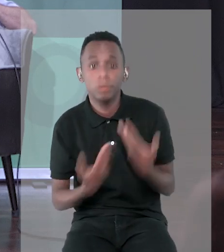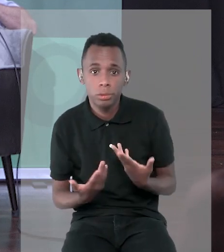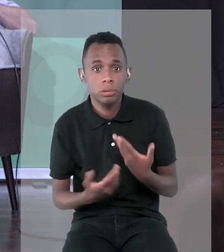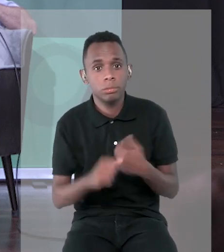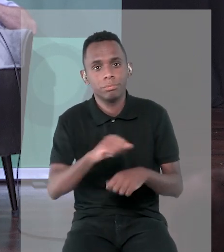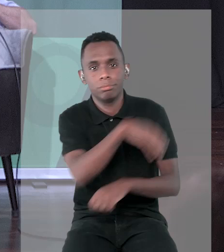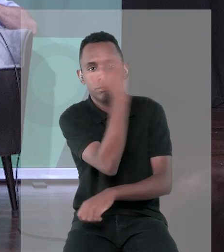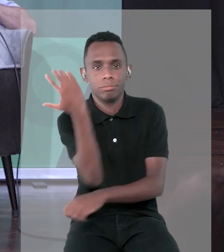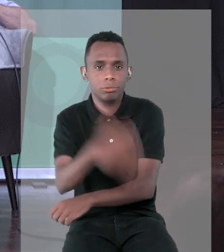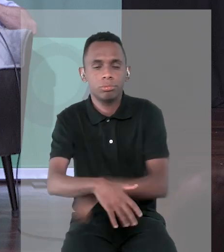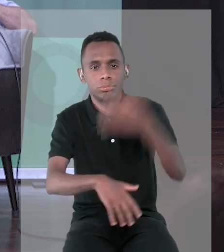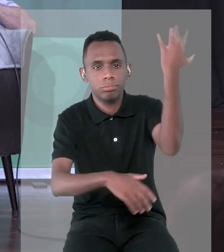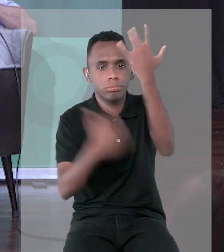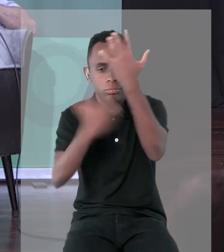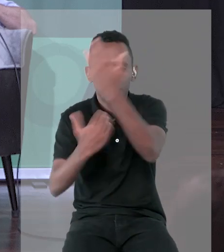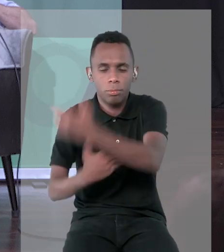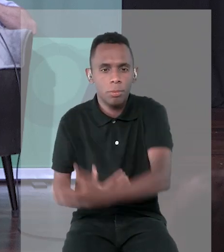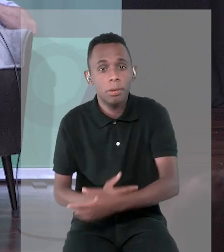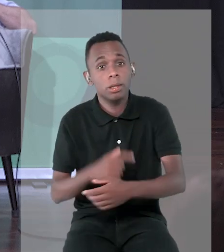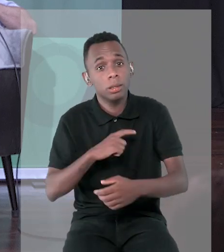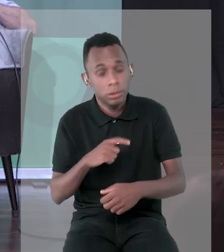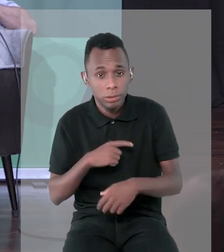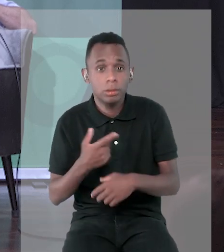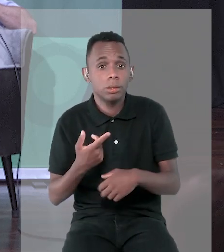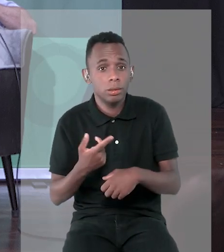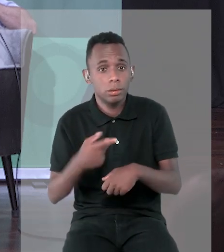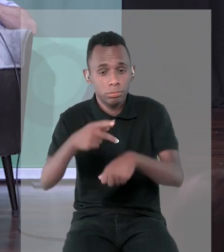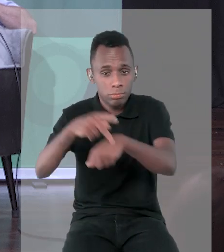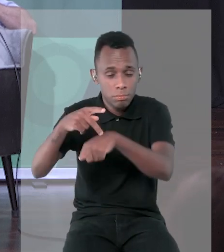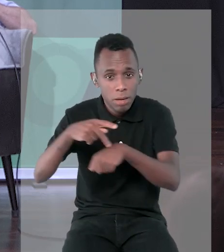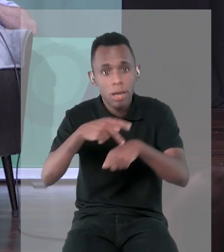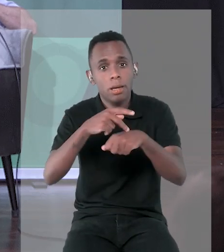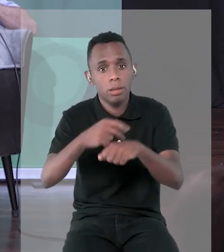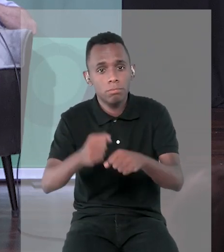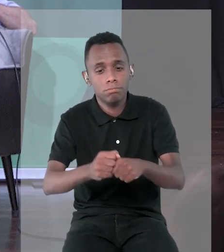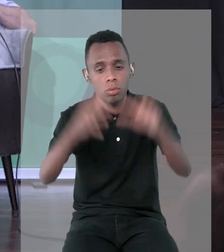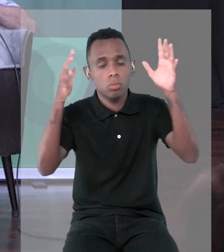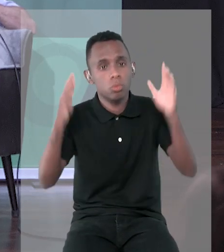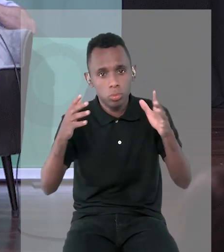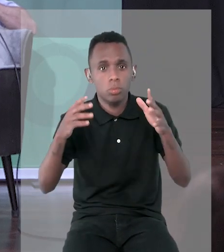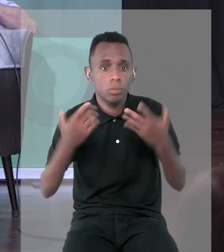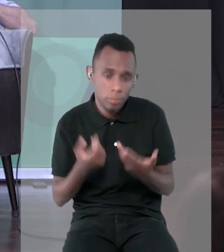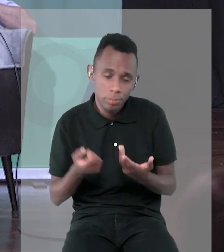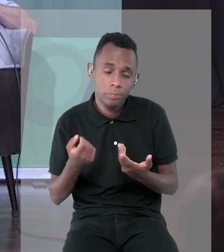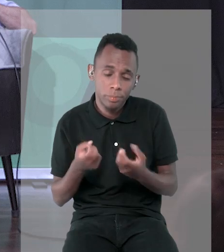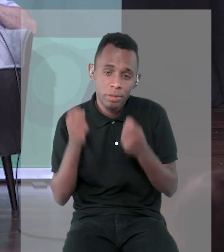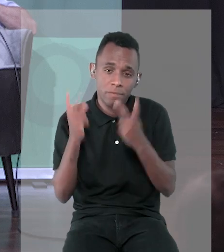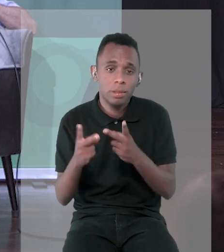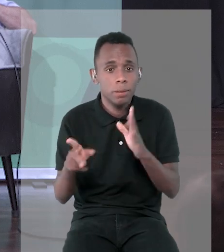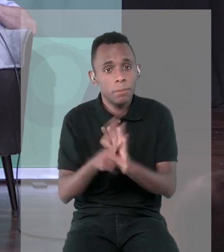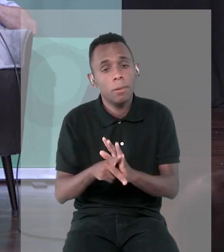cortou a floresta toda, tinha muitas pedras lá, ele dinamitou as pedras para vender para a Vale, para construir o caminho de